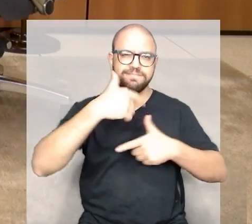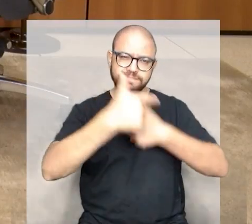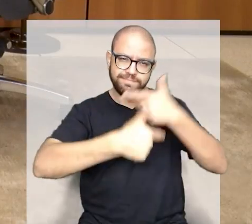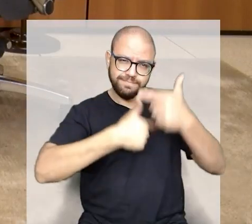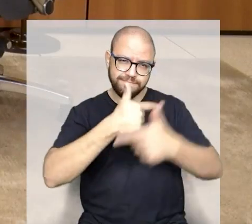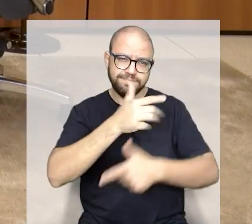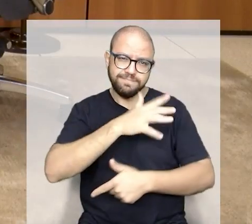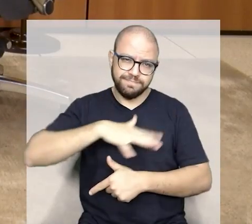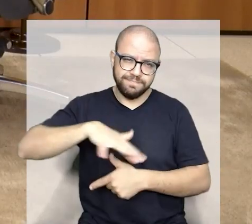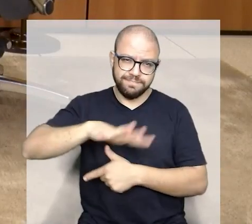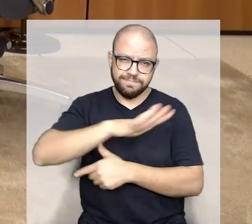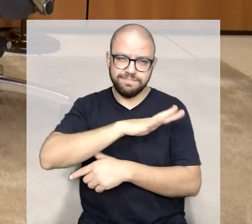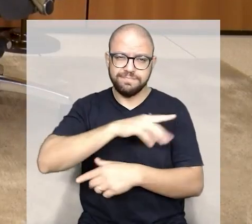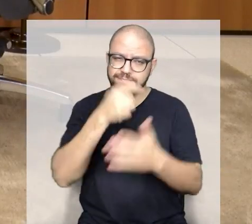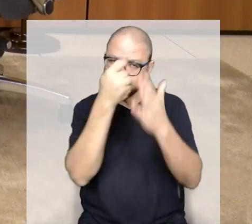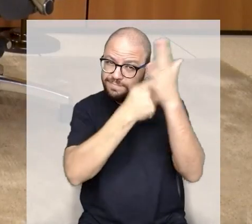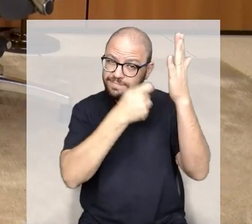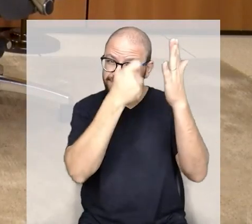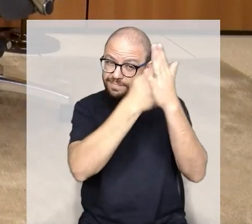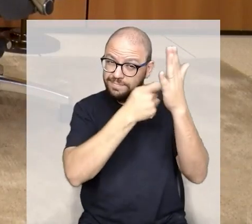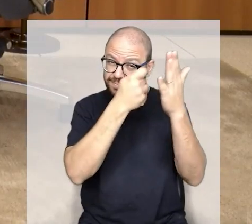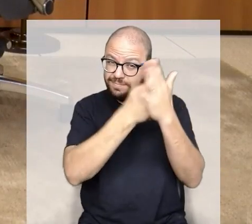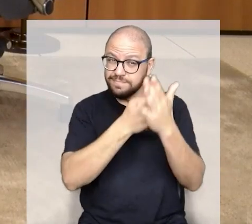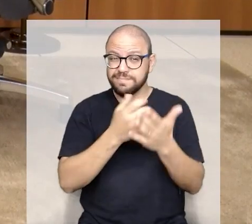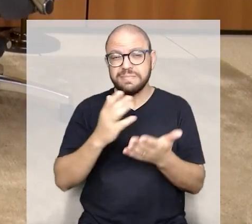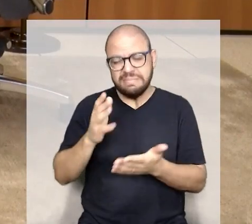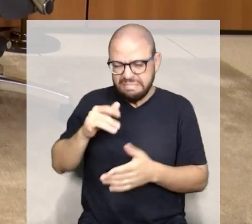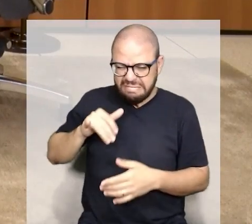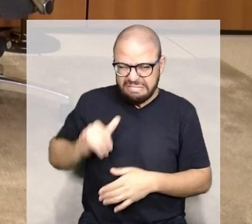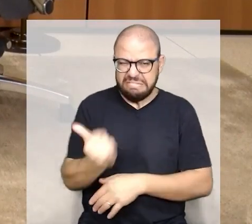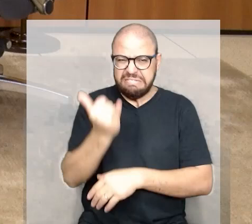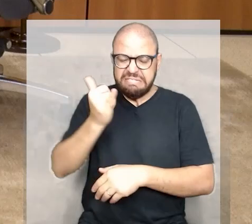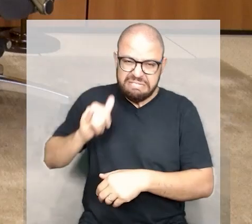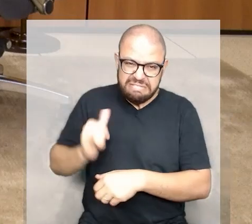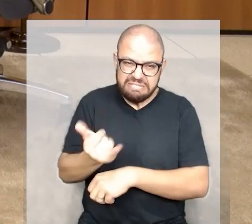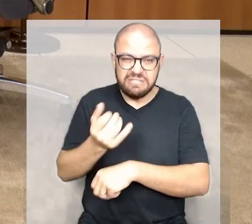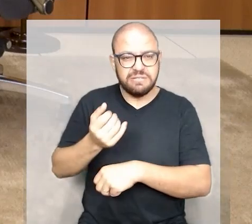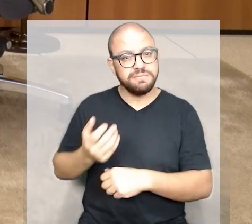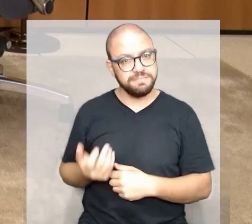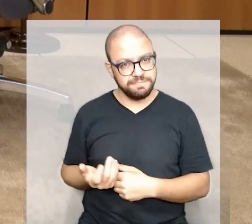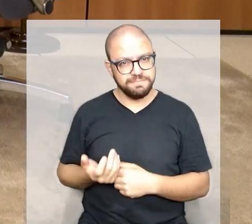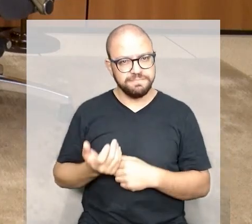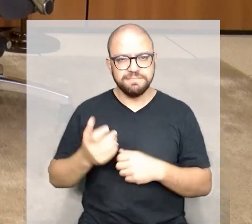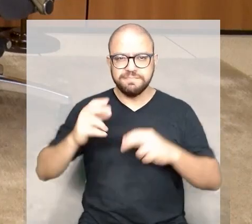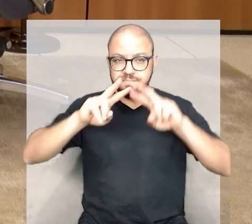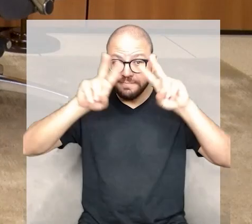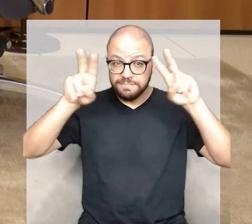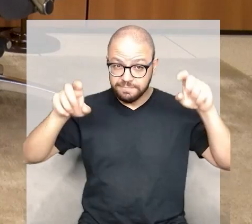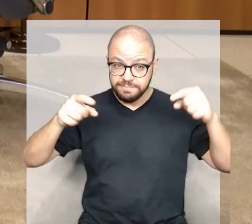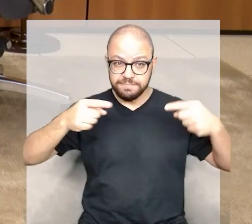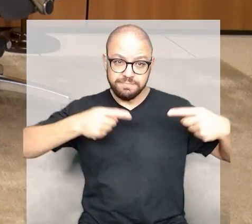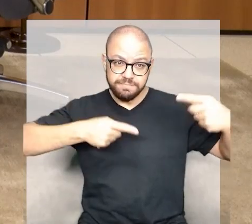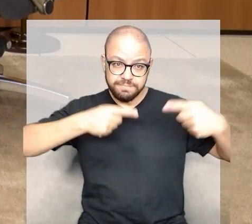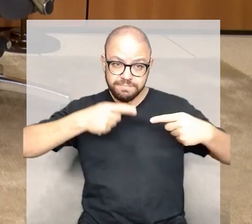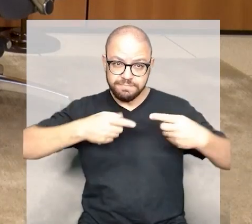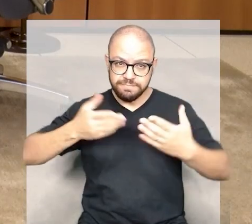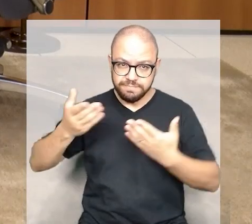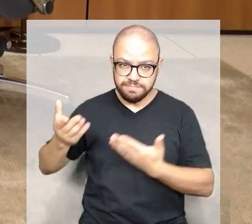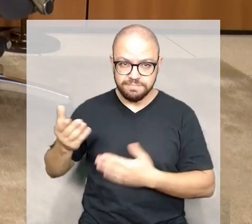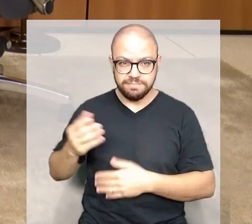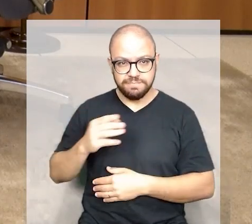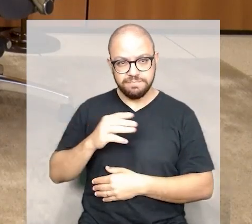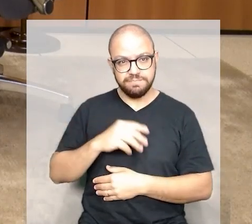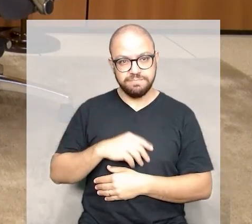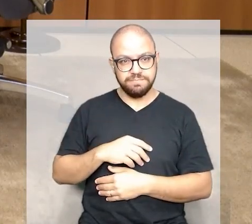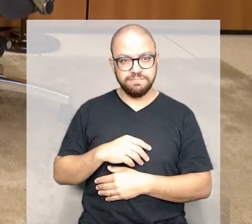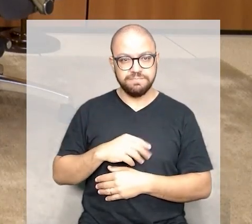no mercado de trabalho e a luta contra formas graves de exploração. E iremos debater todos esses temas com o Procurador-Geral